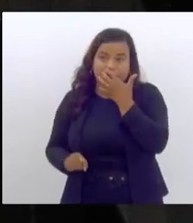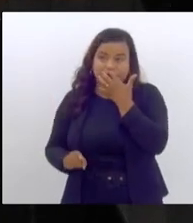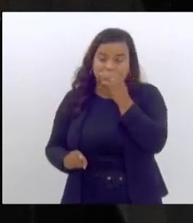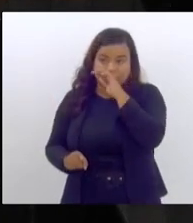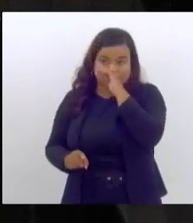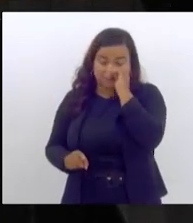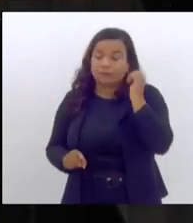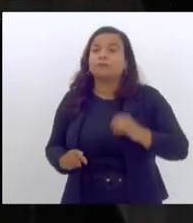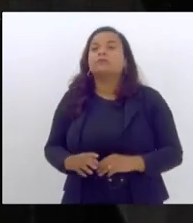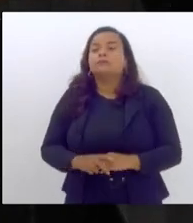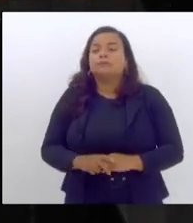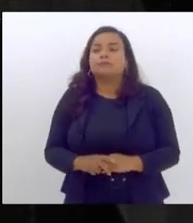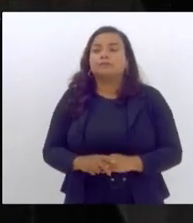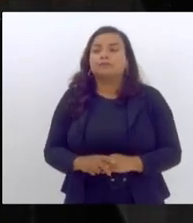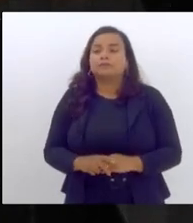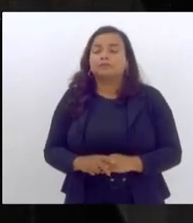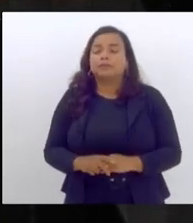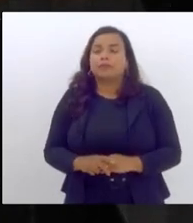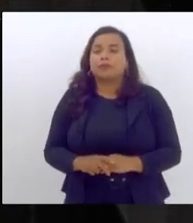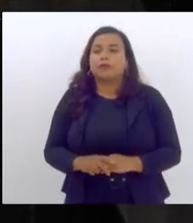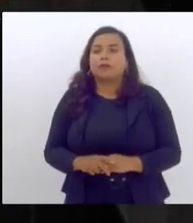de